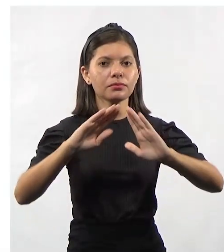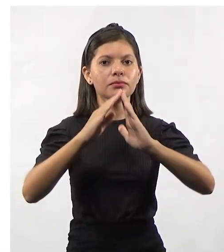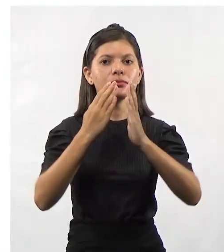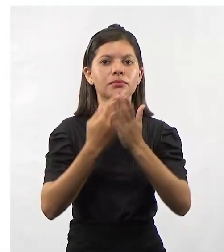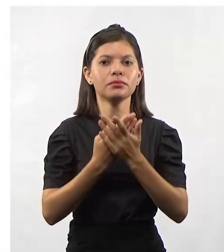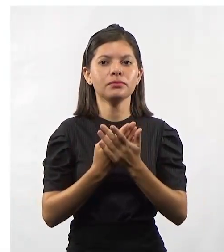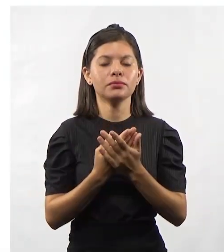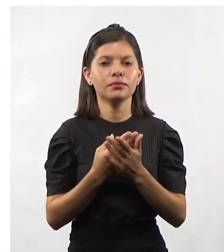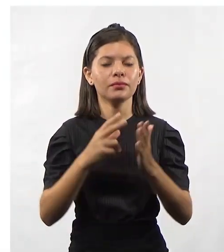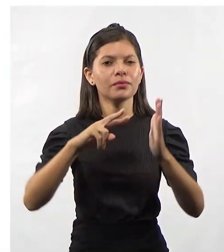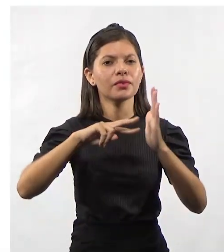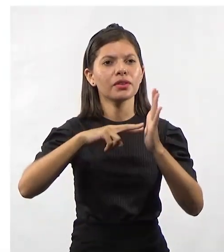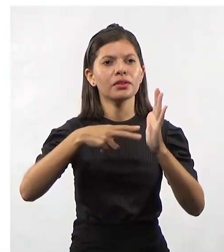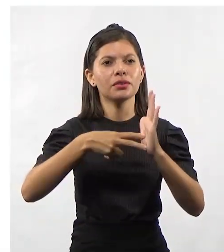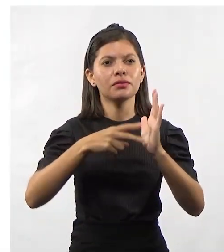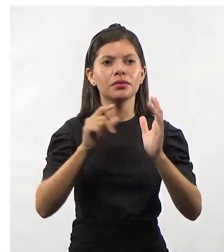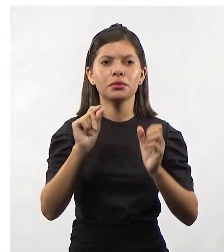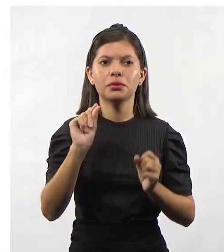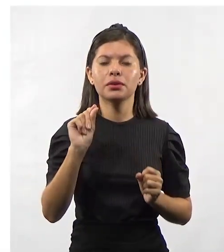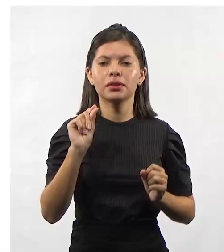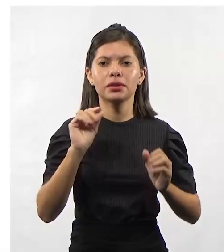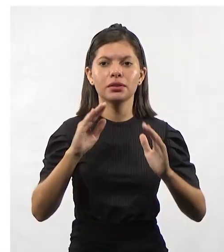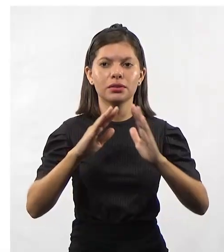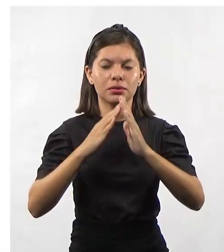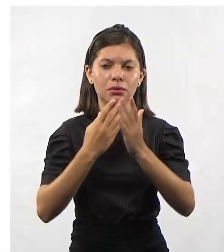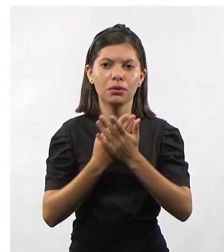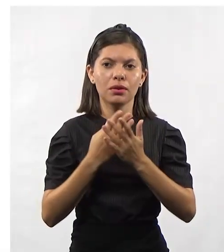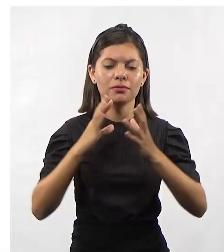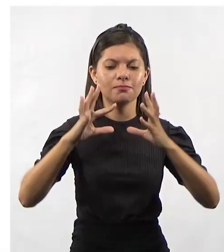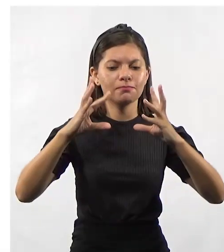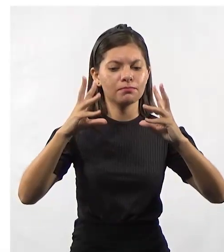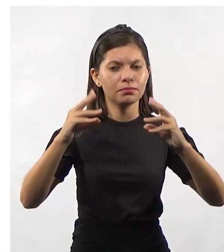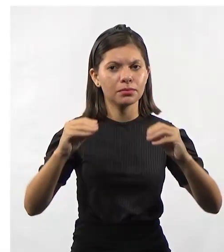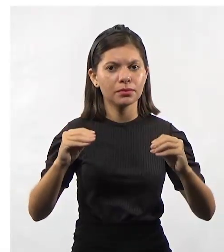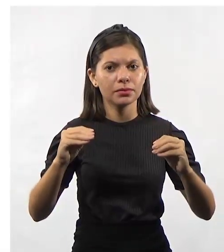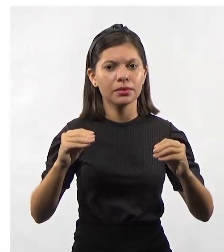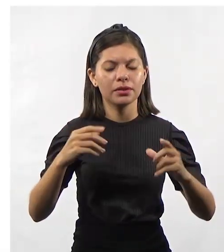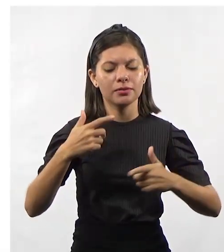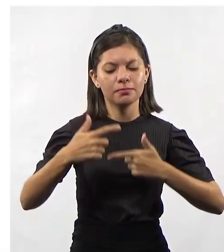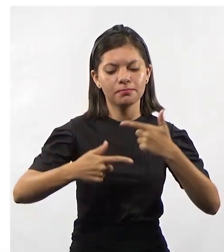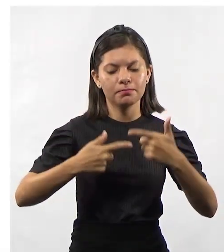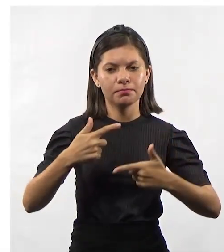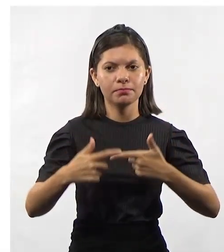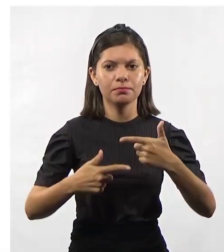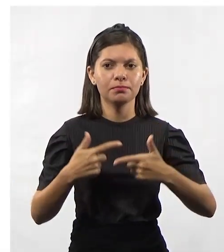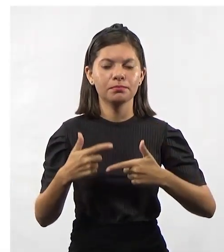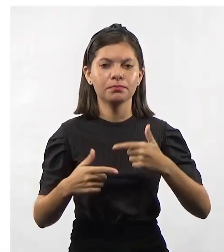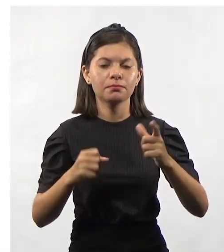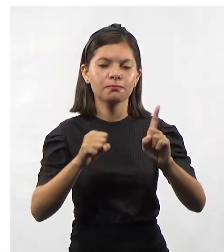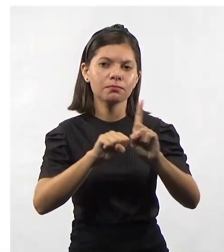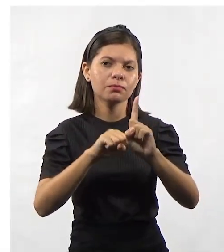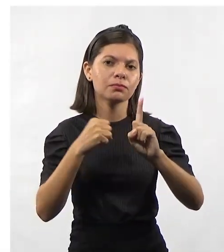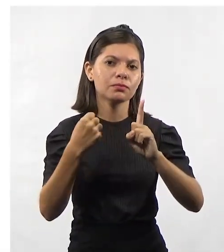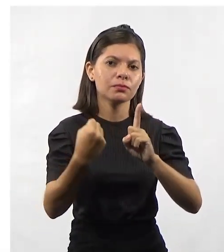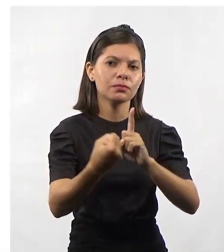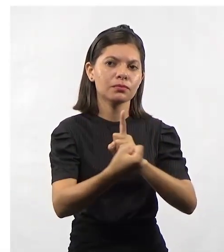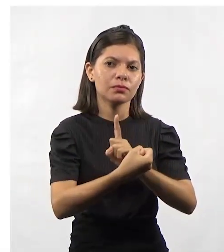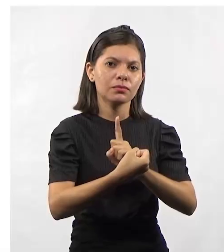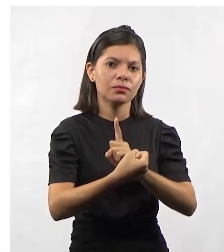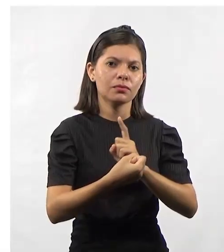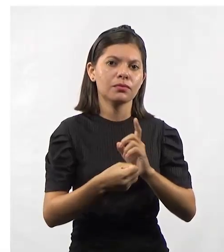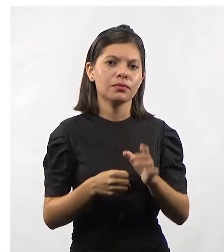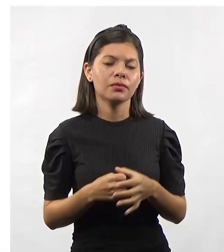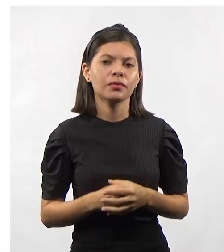na escola, significa que a escola deve ter capacidade de trabalhar com segmentos